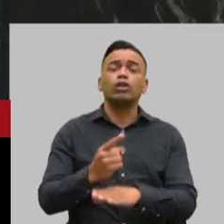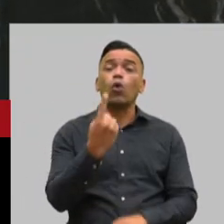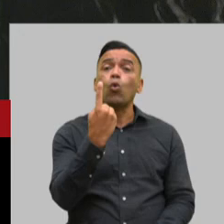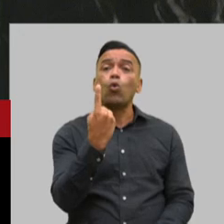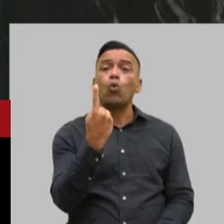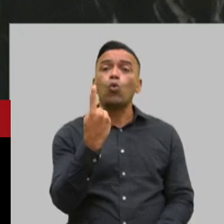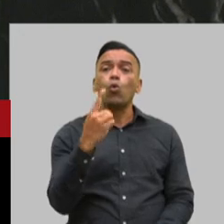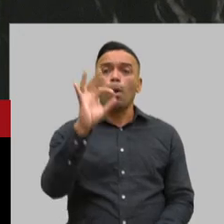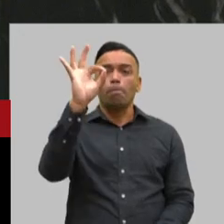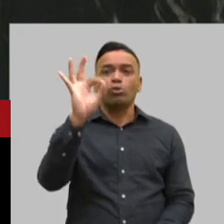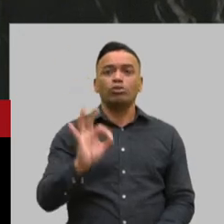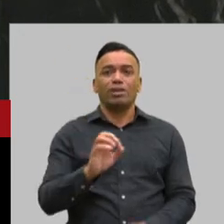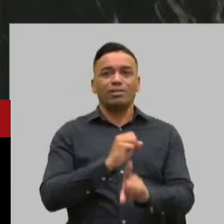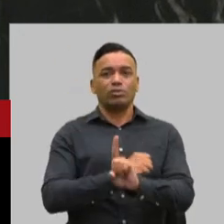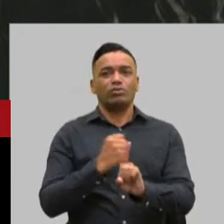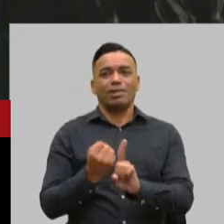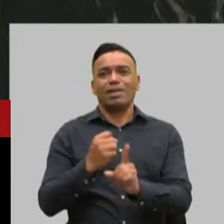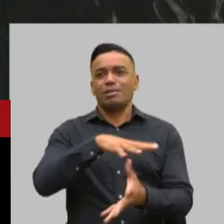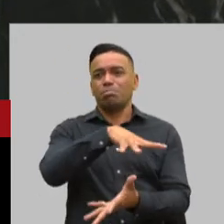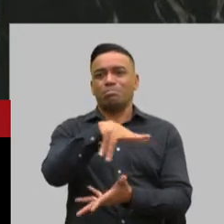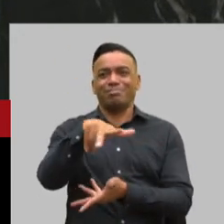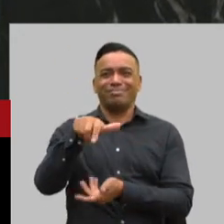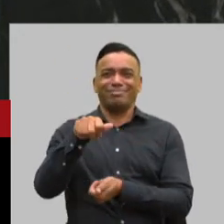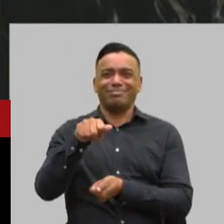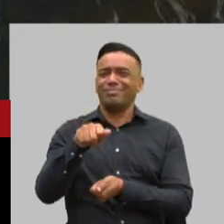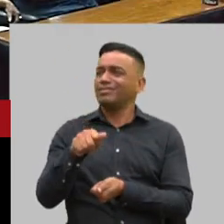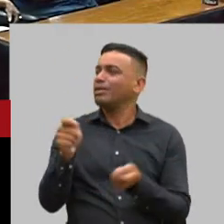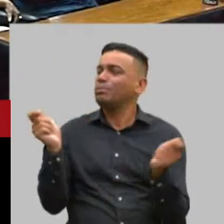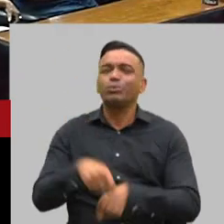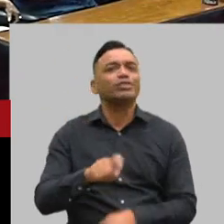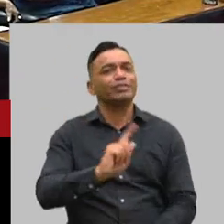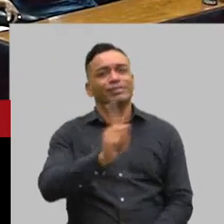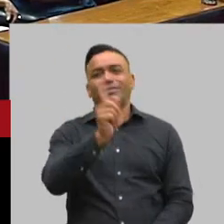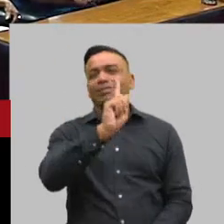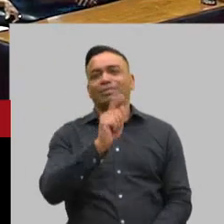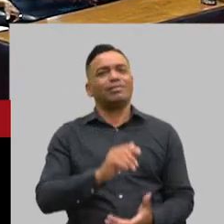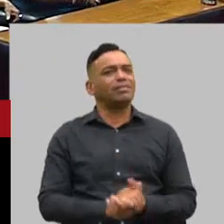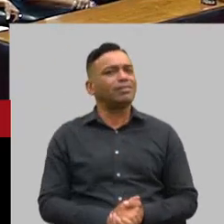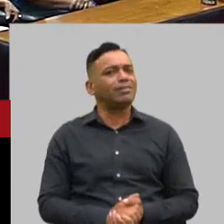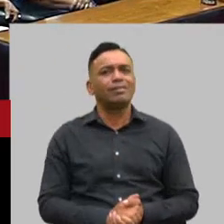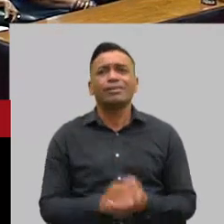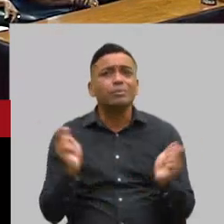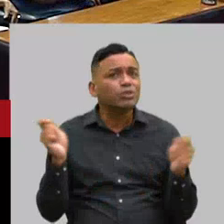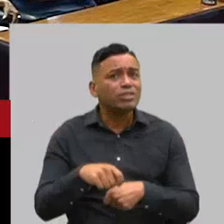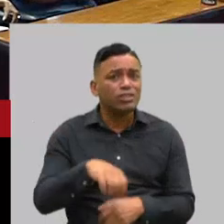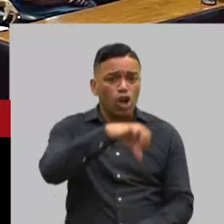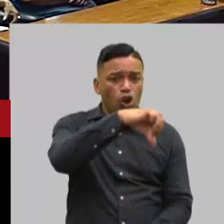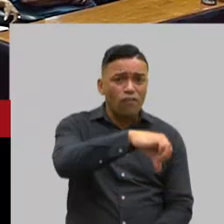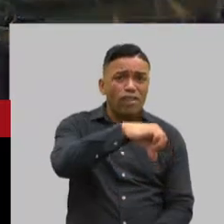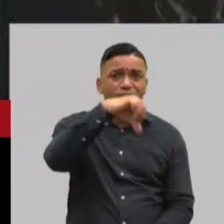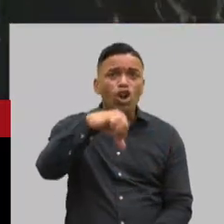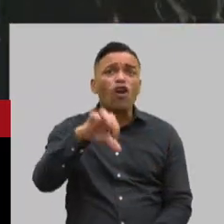da sociedade global. Não é possível. Não é possível que os outros